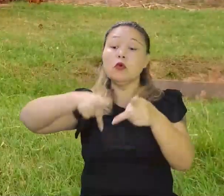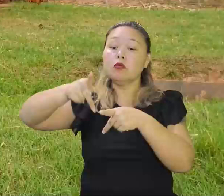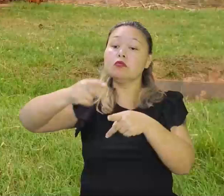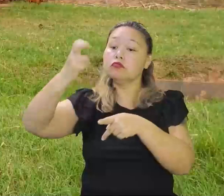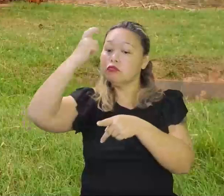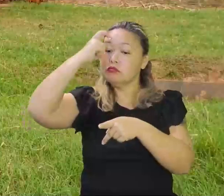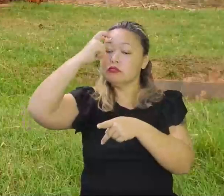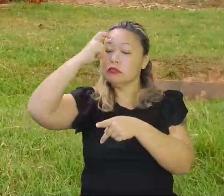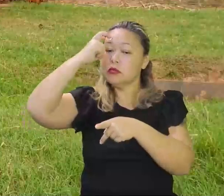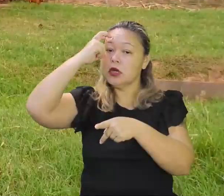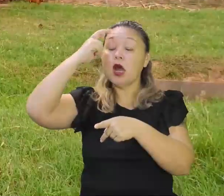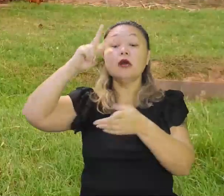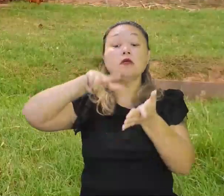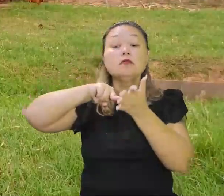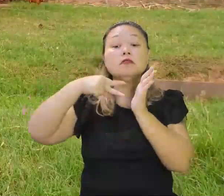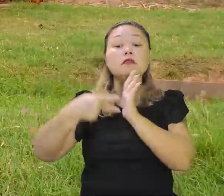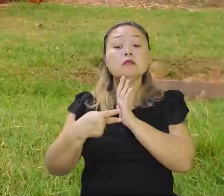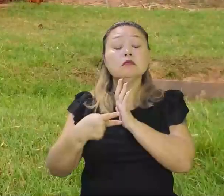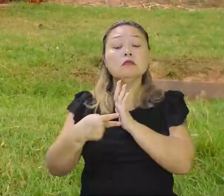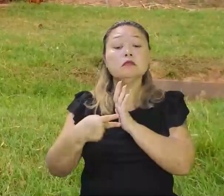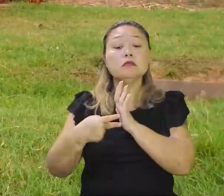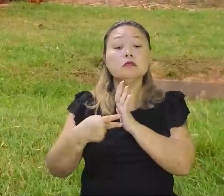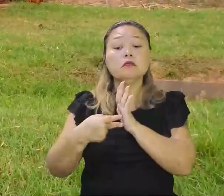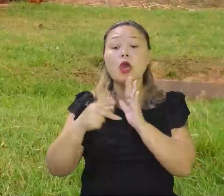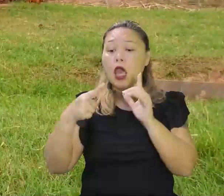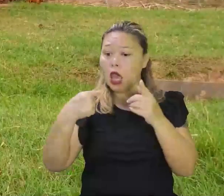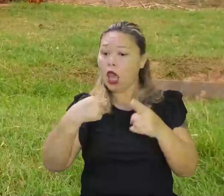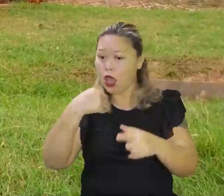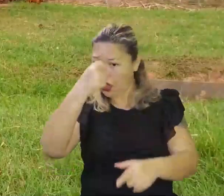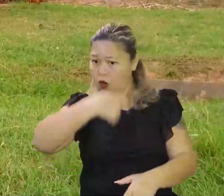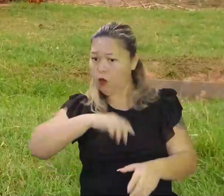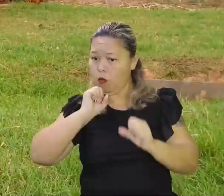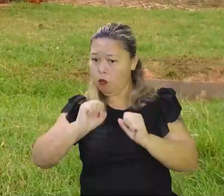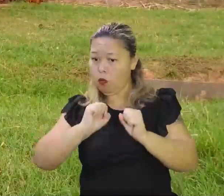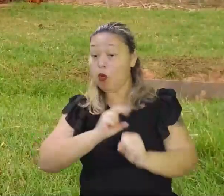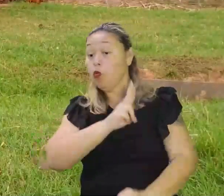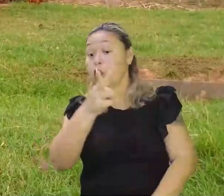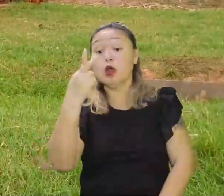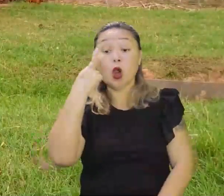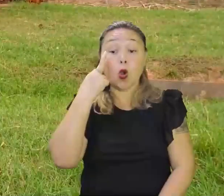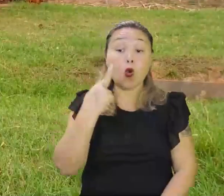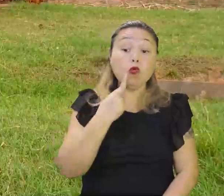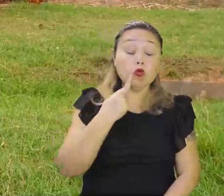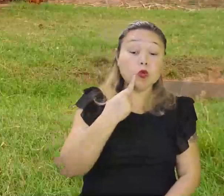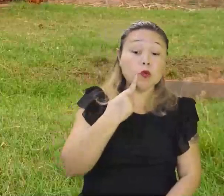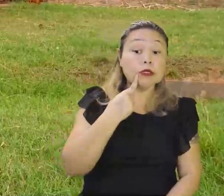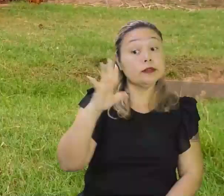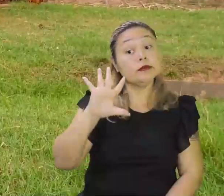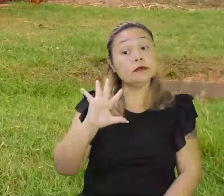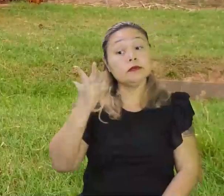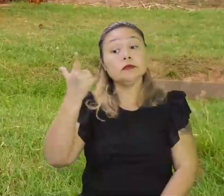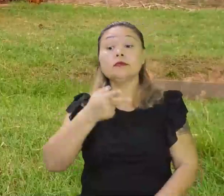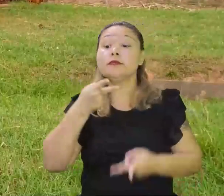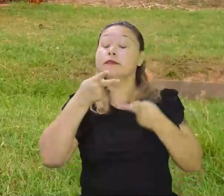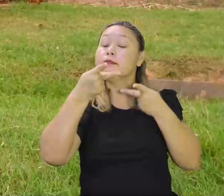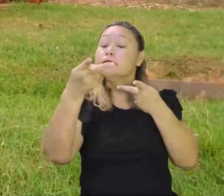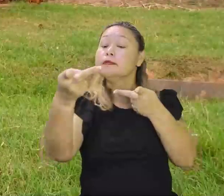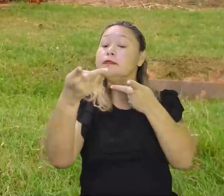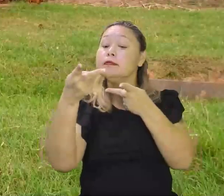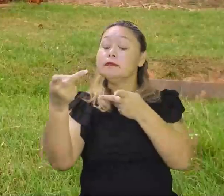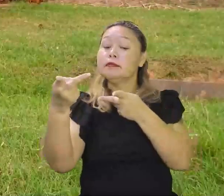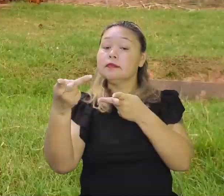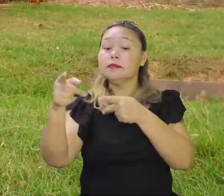povo, quer dizer que eu posso, por exemplo, estar em Rondônia, mas de repente visitar